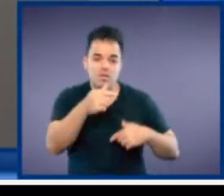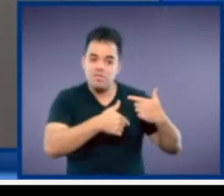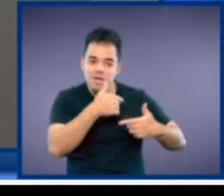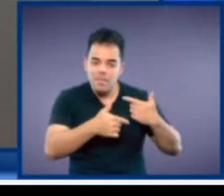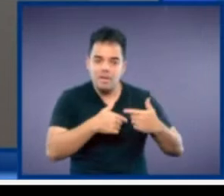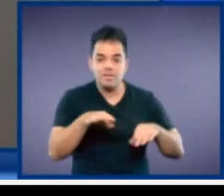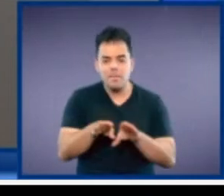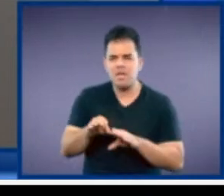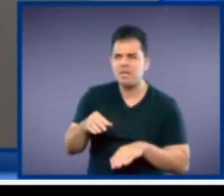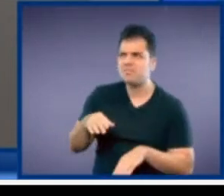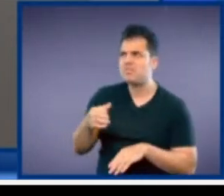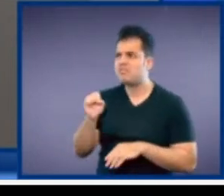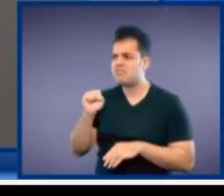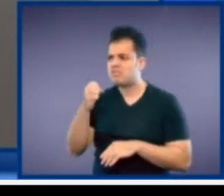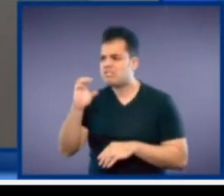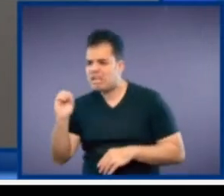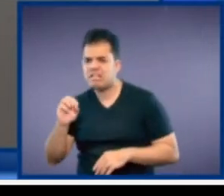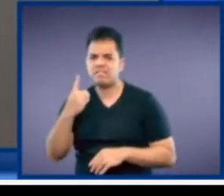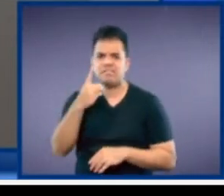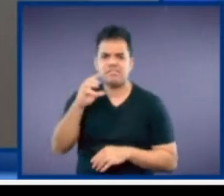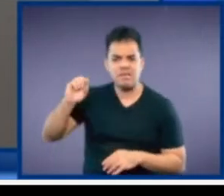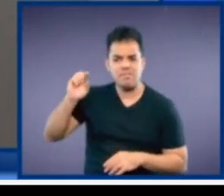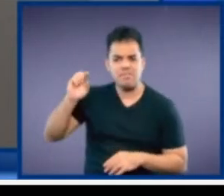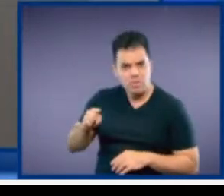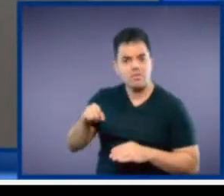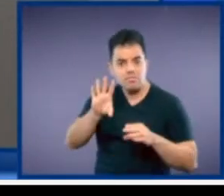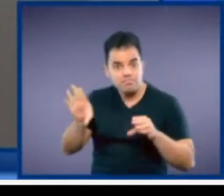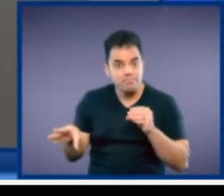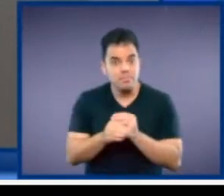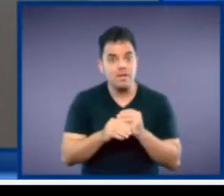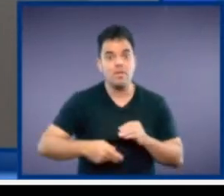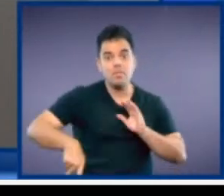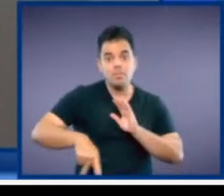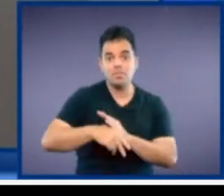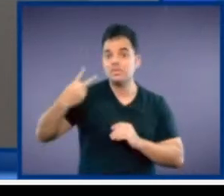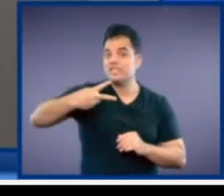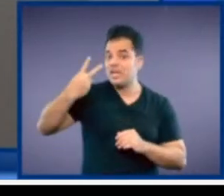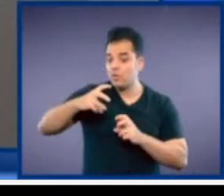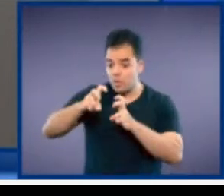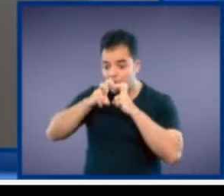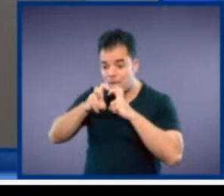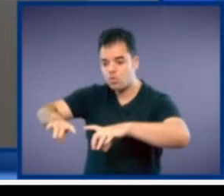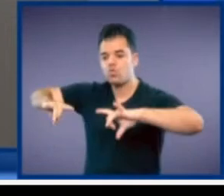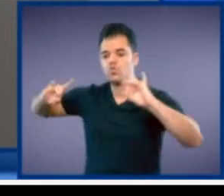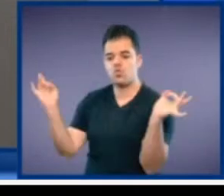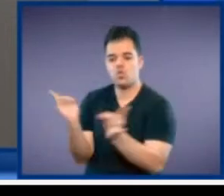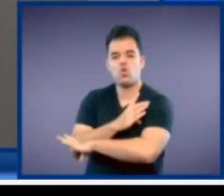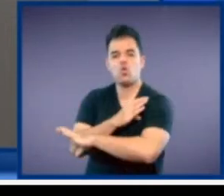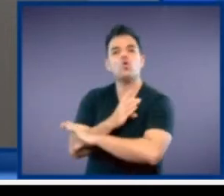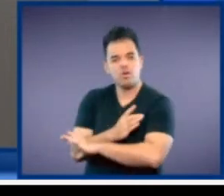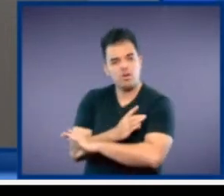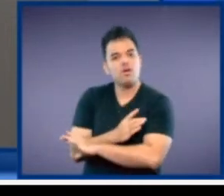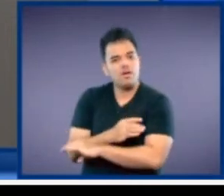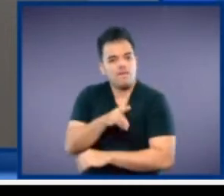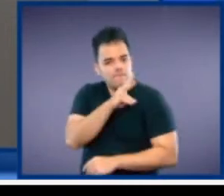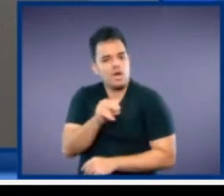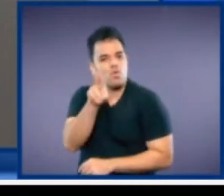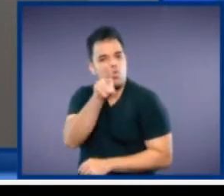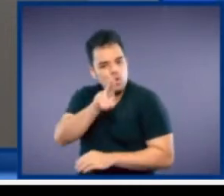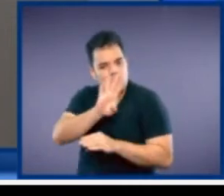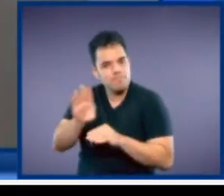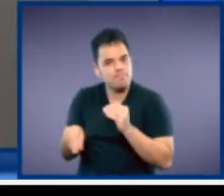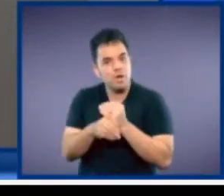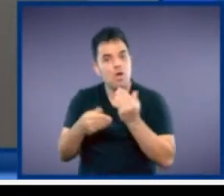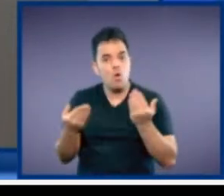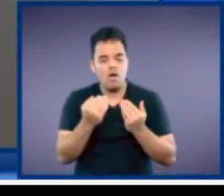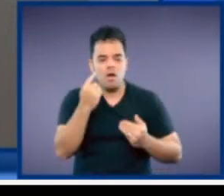80, 100 mil que vão passar a utilizar quando a linha 2 do metrô for concluída. Trajetos que hoje são feitos em uma hora poderão ser